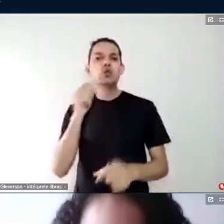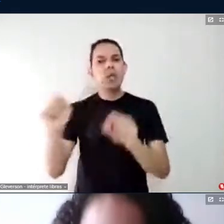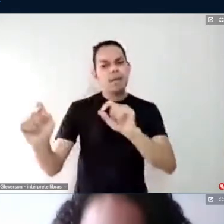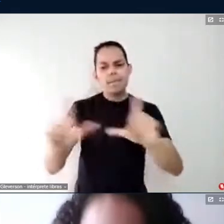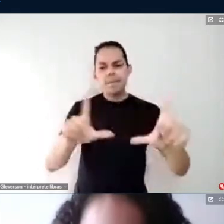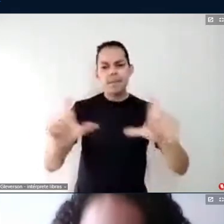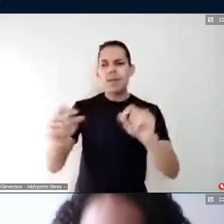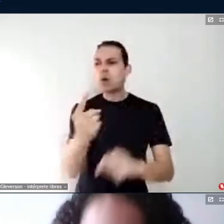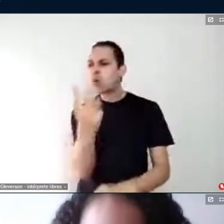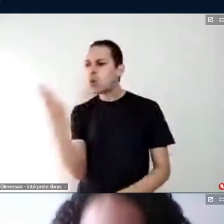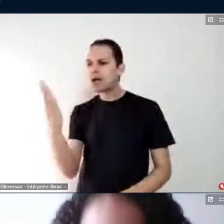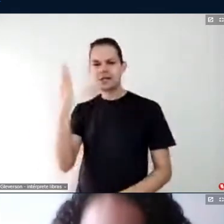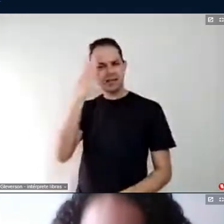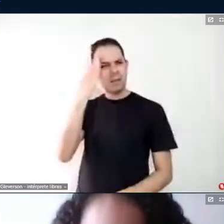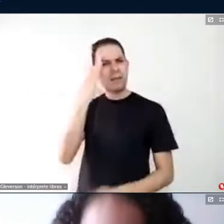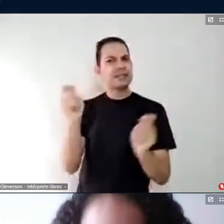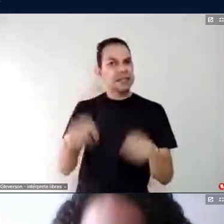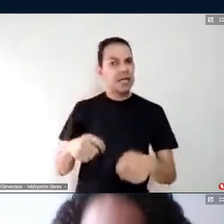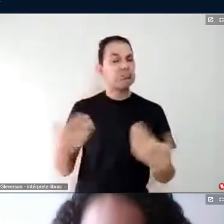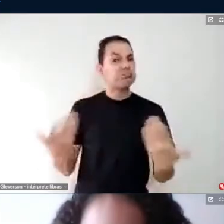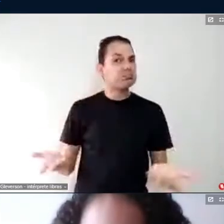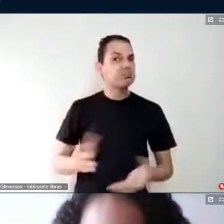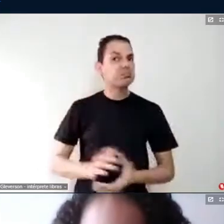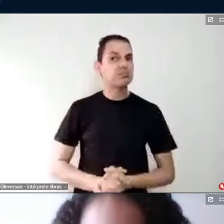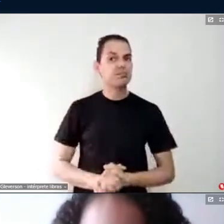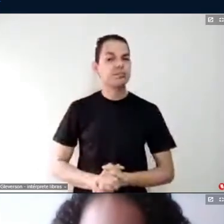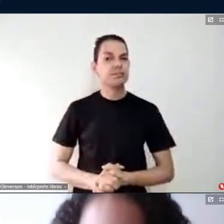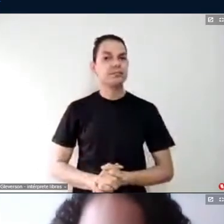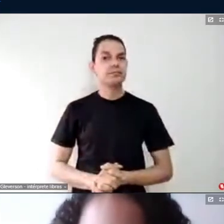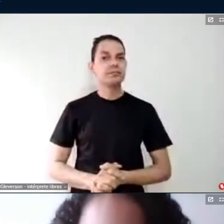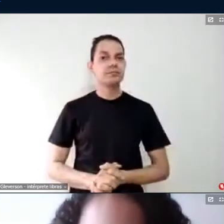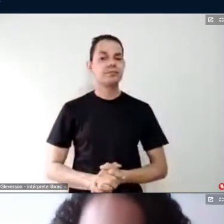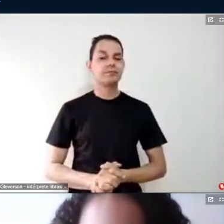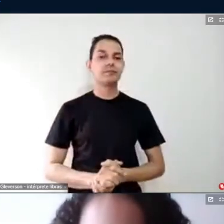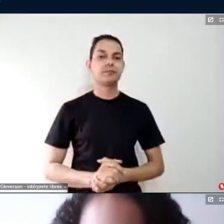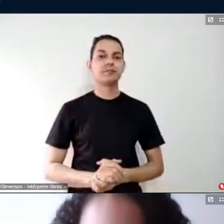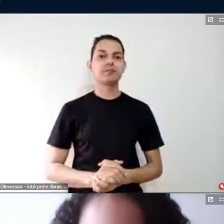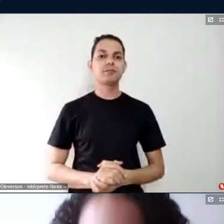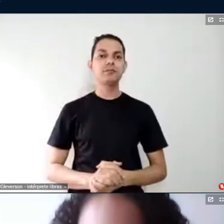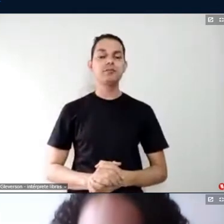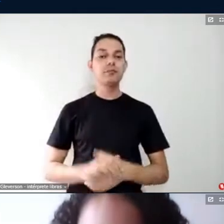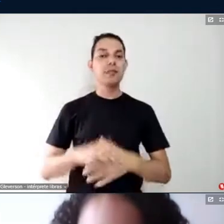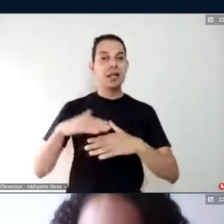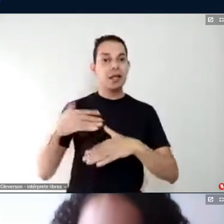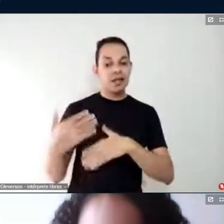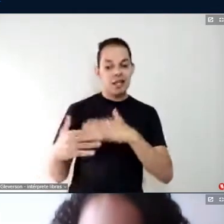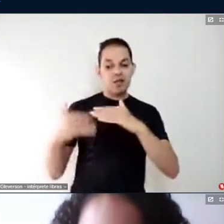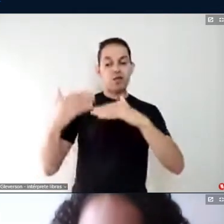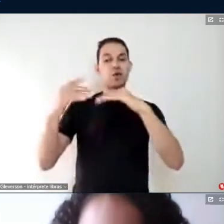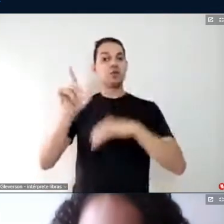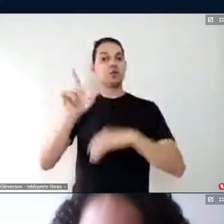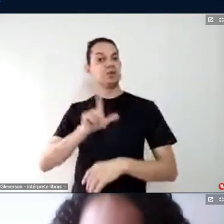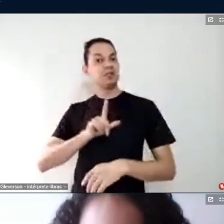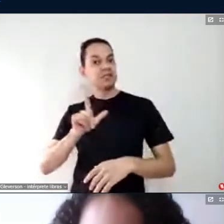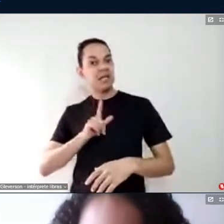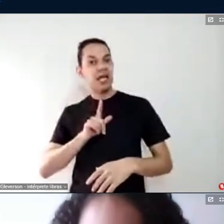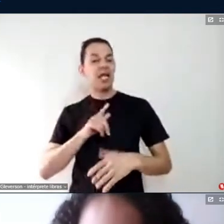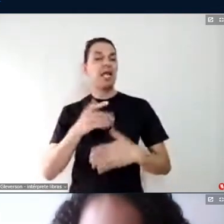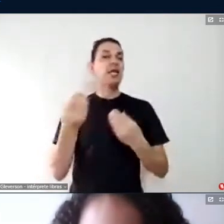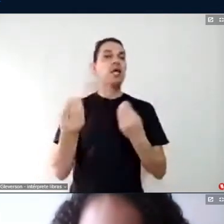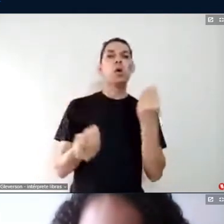porcentagem ou como é que está se dando, se ela está evoluindo, se essa audiência está aumentando,